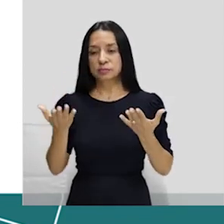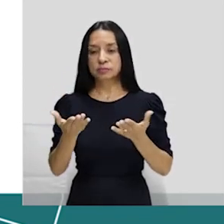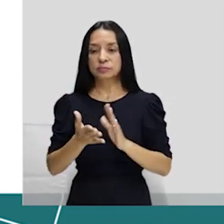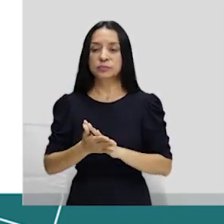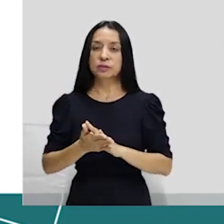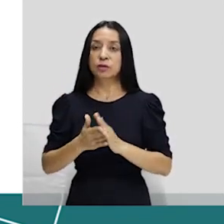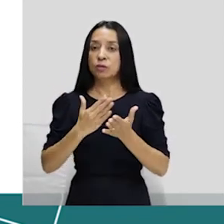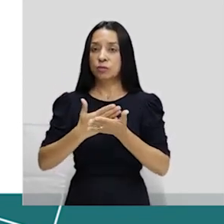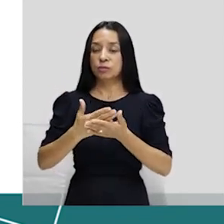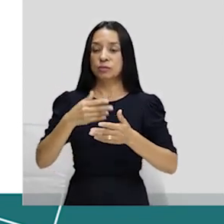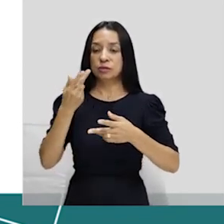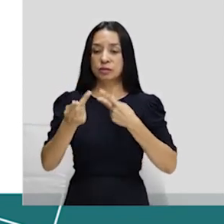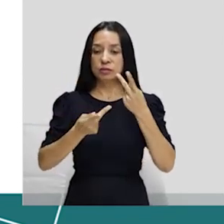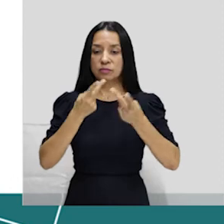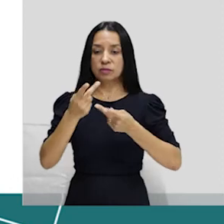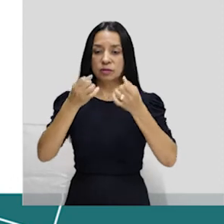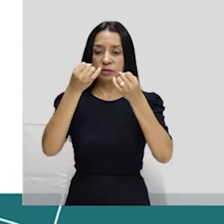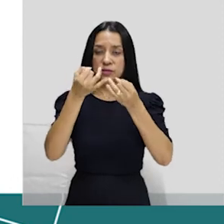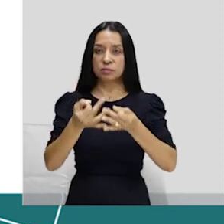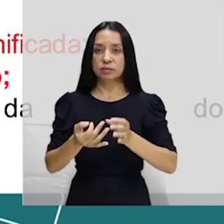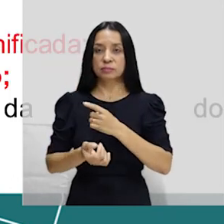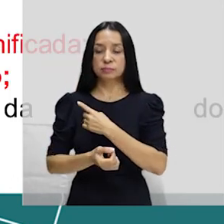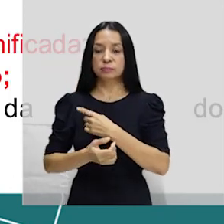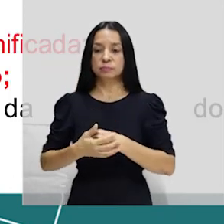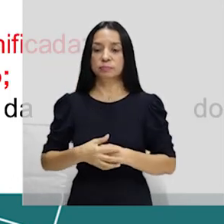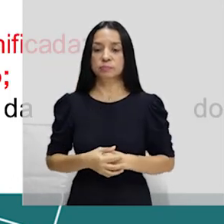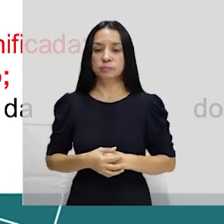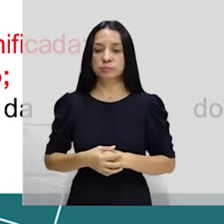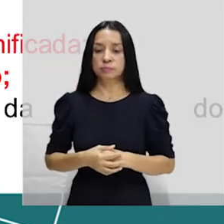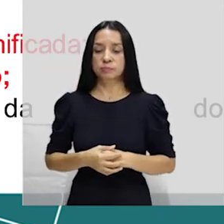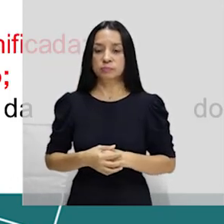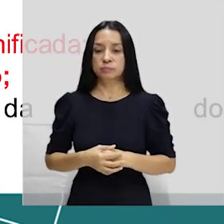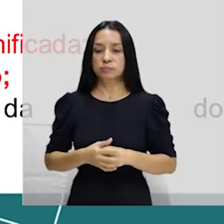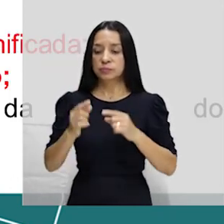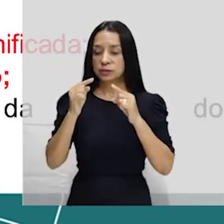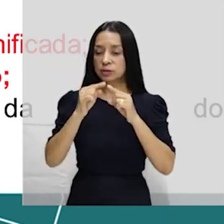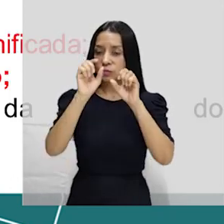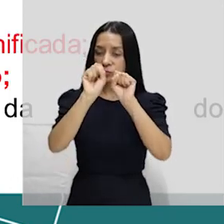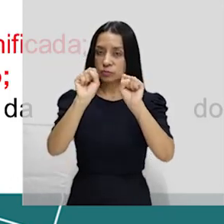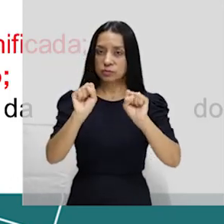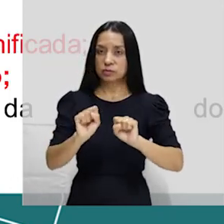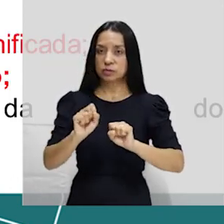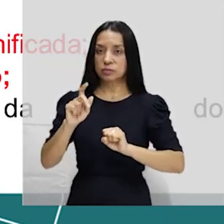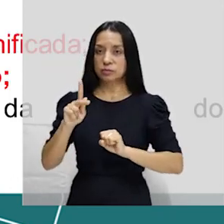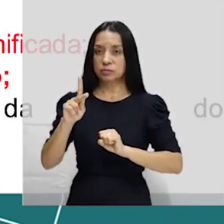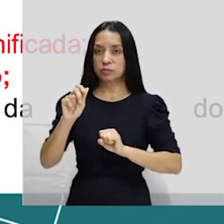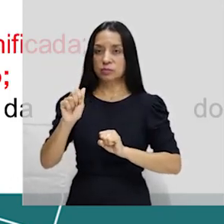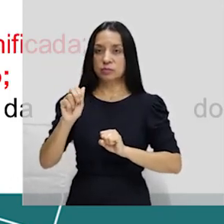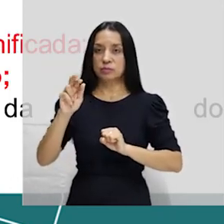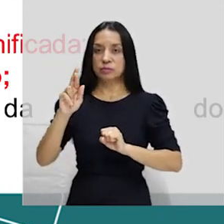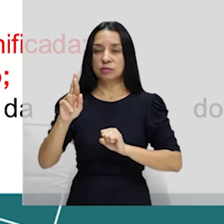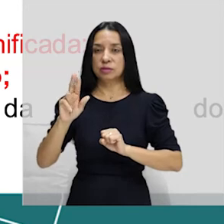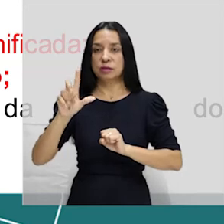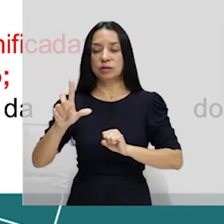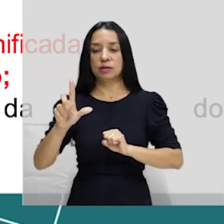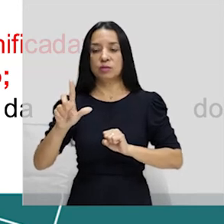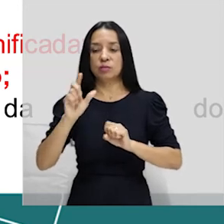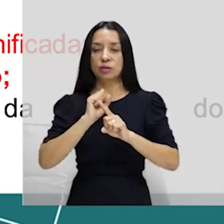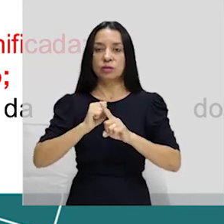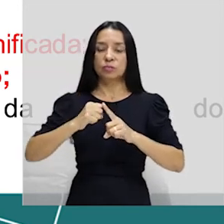Belezinha? Relembrou? Moleza, né? Respirou? Bora evoluir que tem mais coisa.